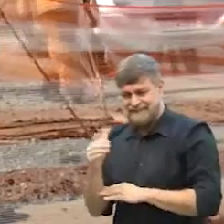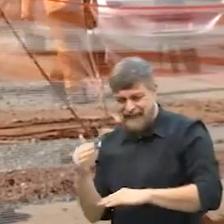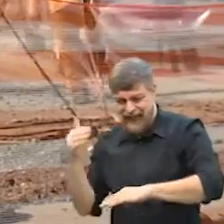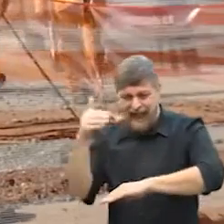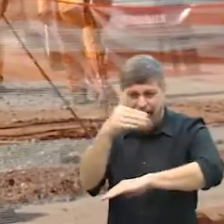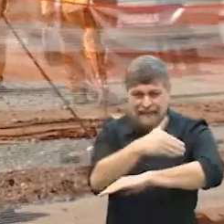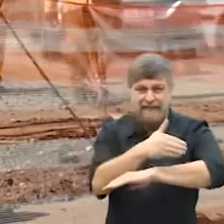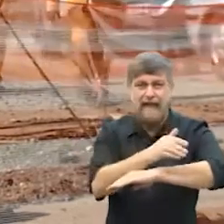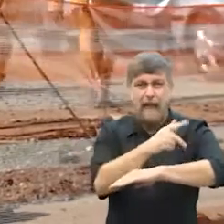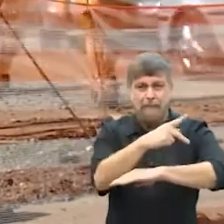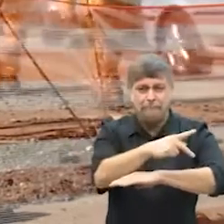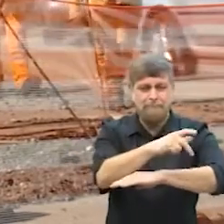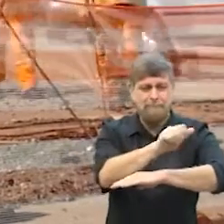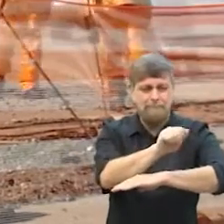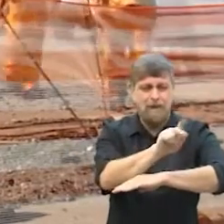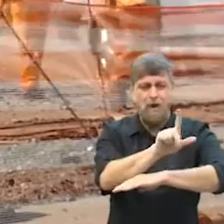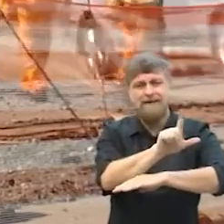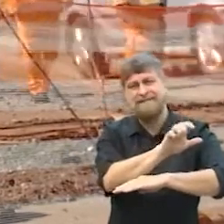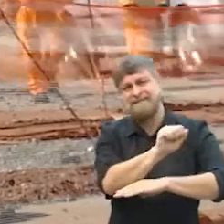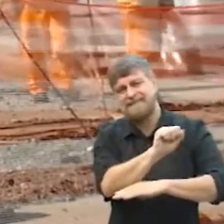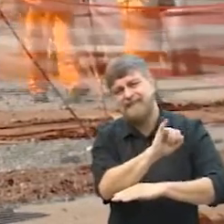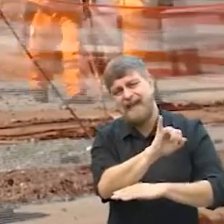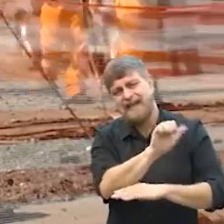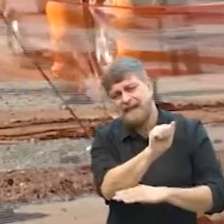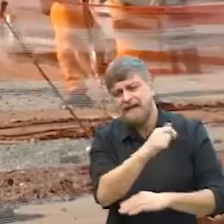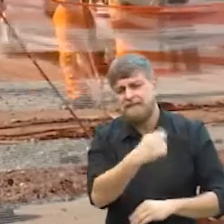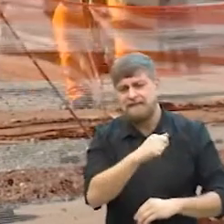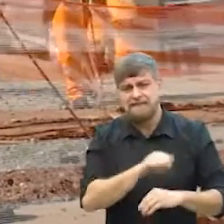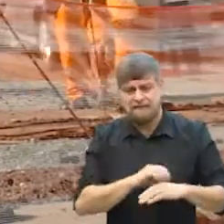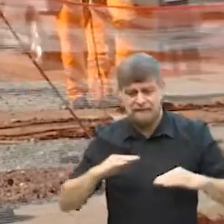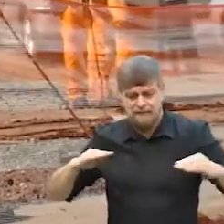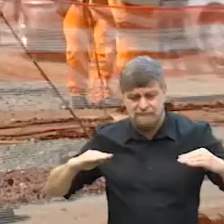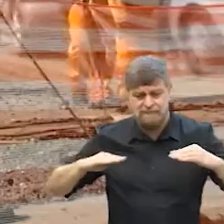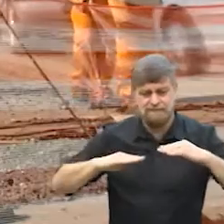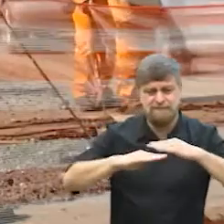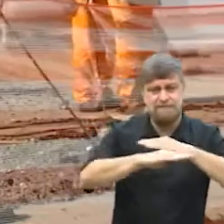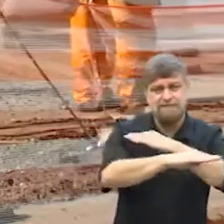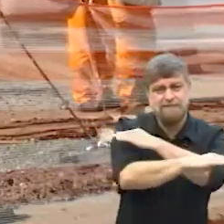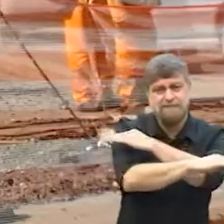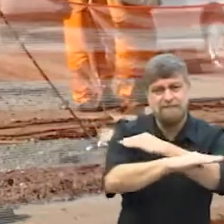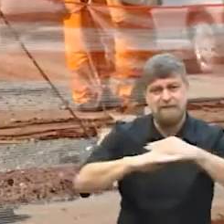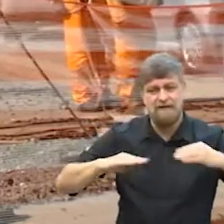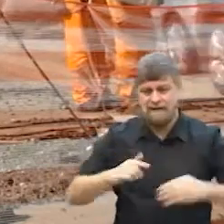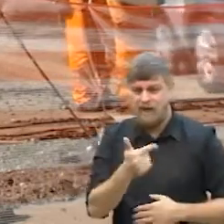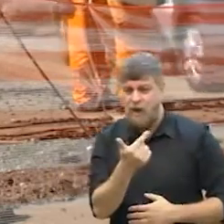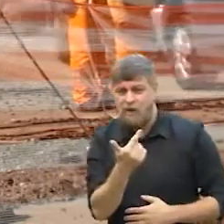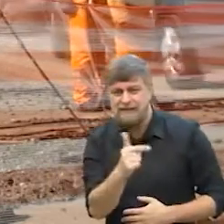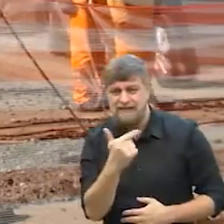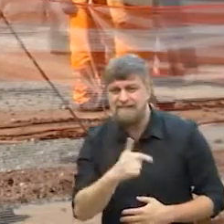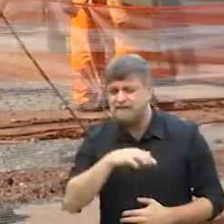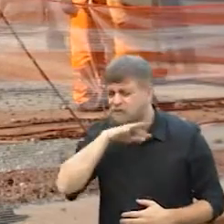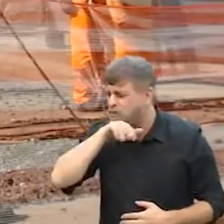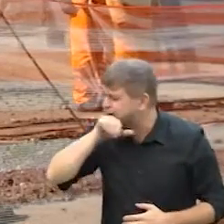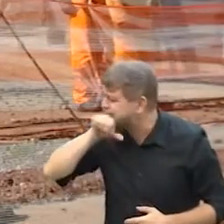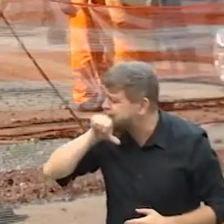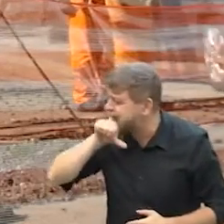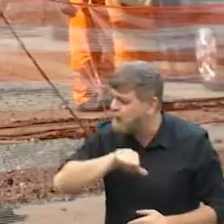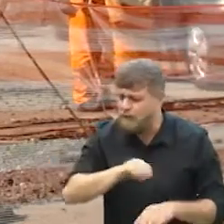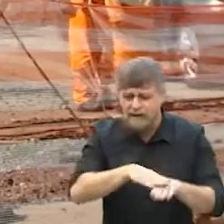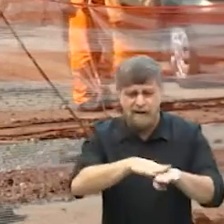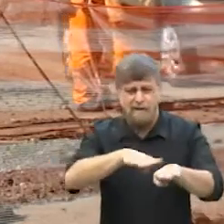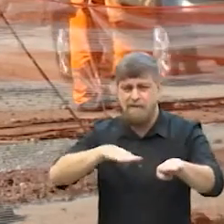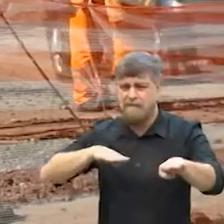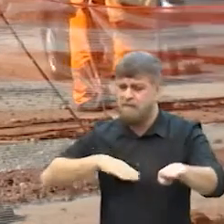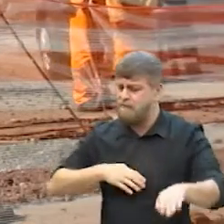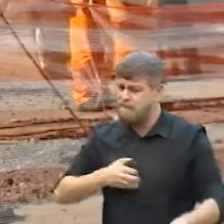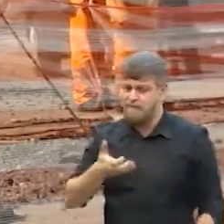ao Pauliceia, nós precisamos ida e o retorno, porque se não tivermos isso, vai ficar muito ruim o